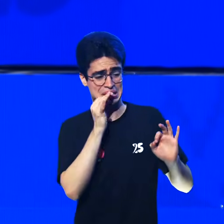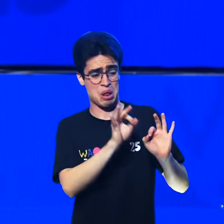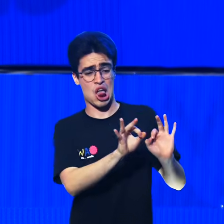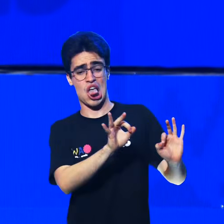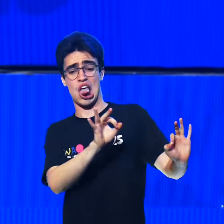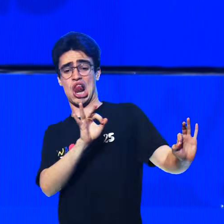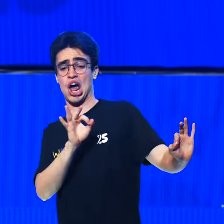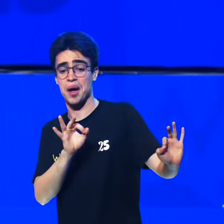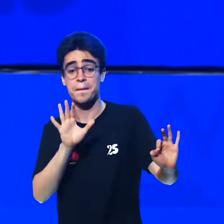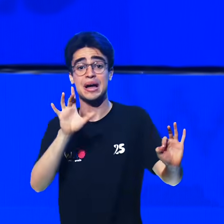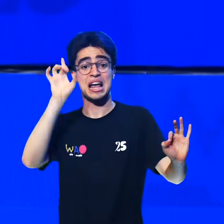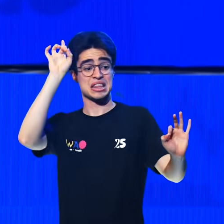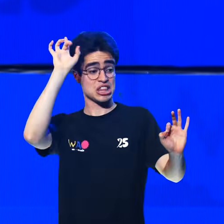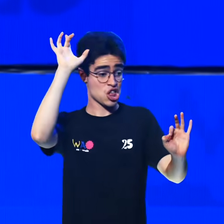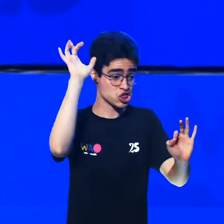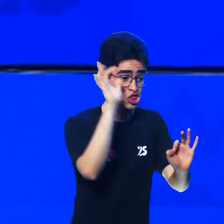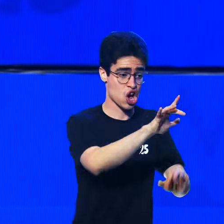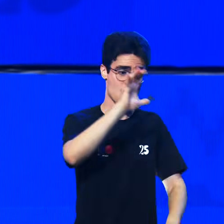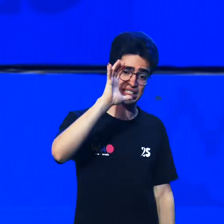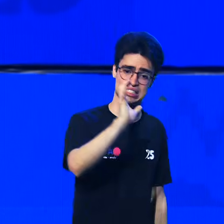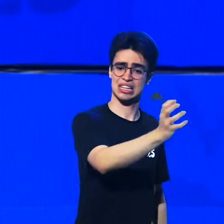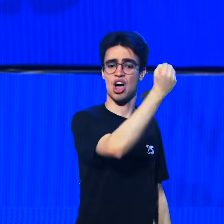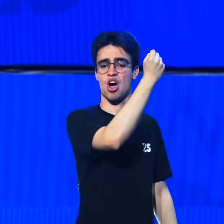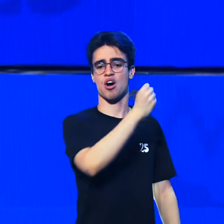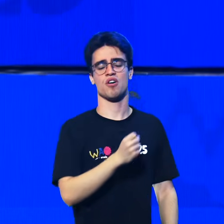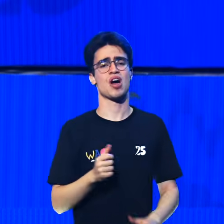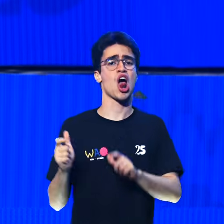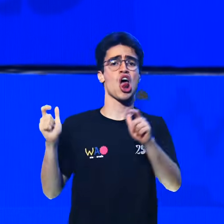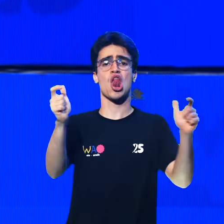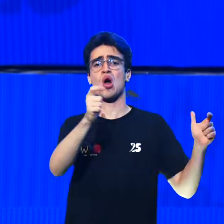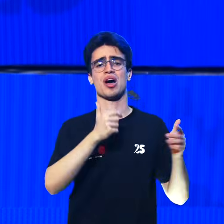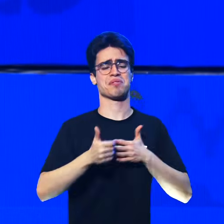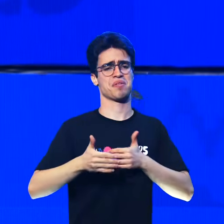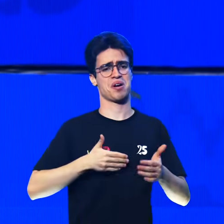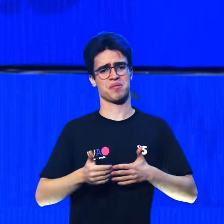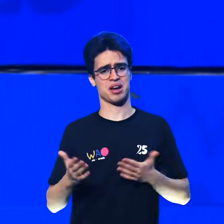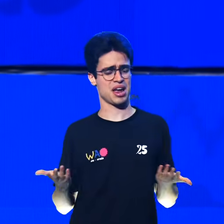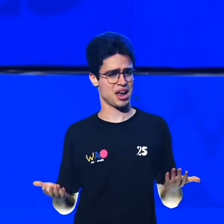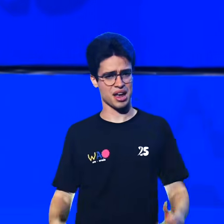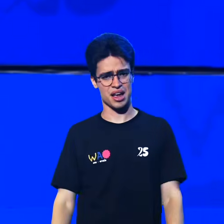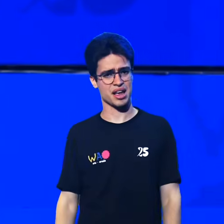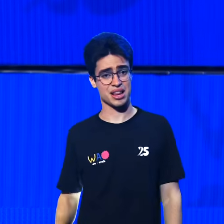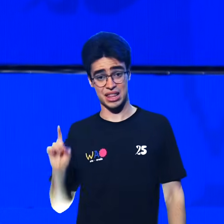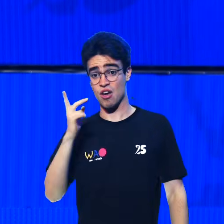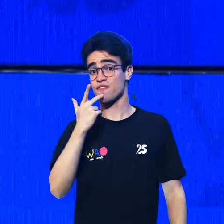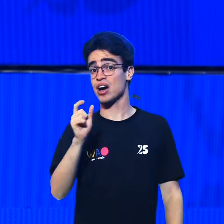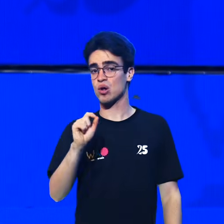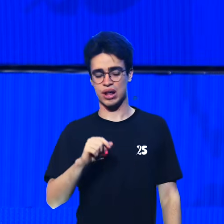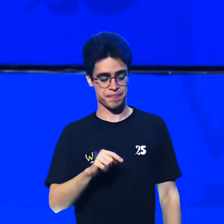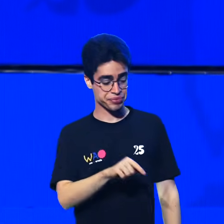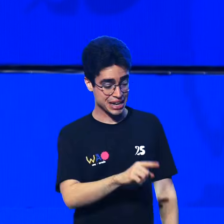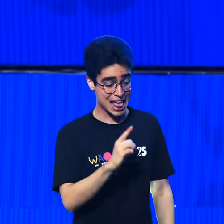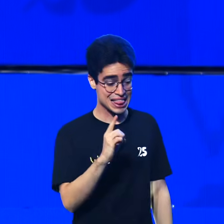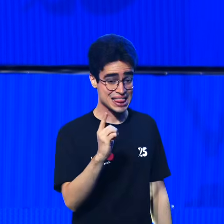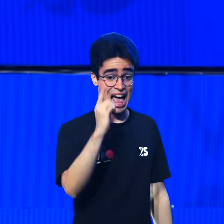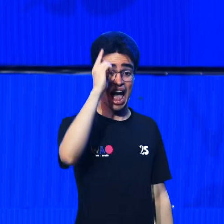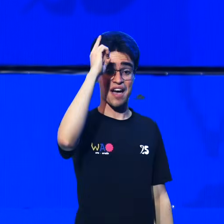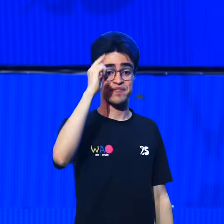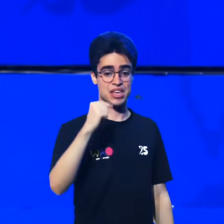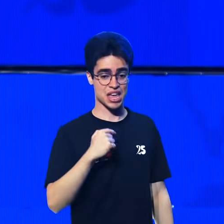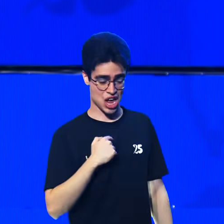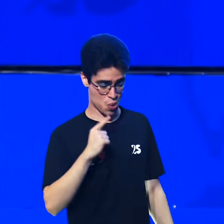afastado, que Deus pode tocá-lo aonde ele está. Eu encontrei Davi, o homem segundo o meu